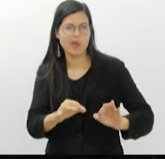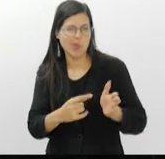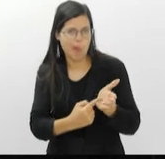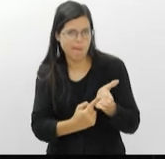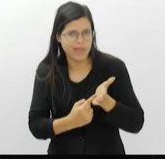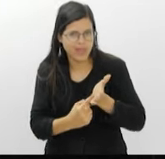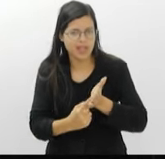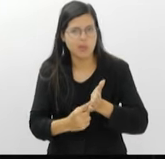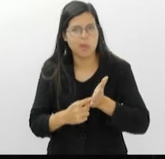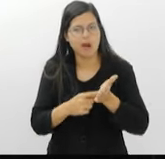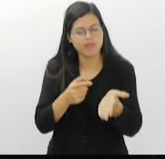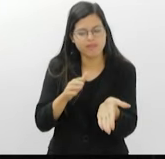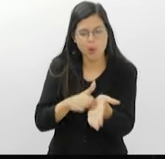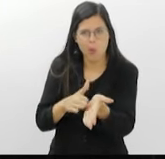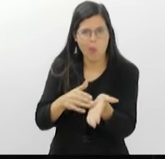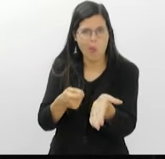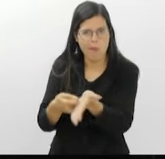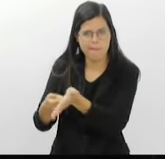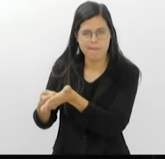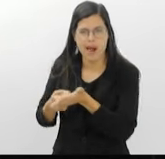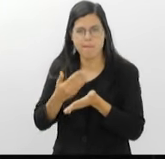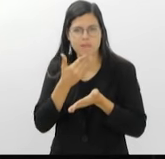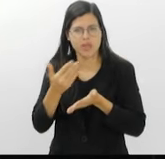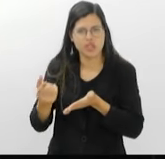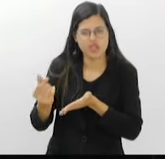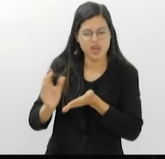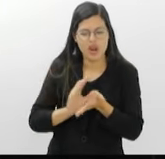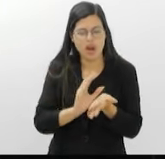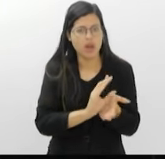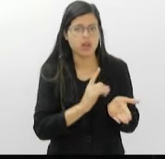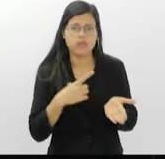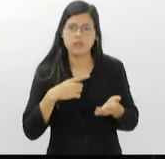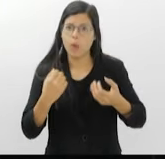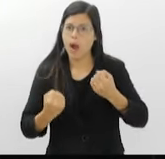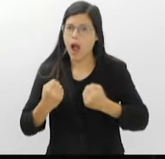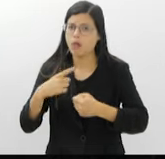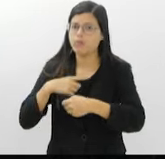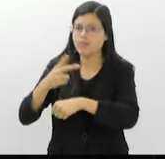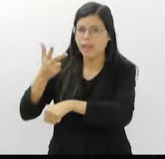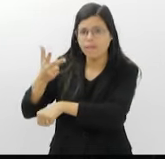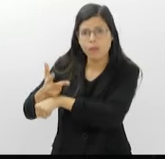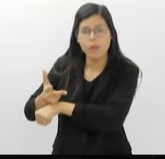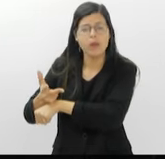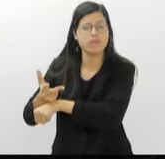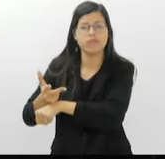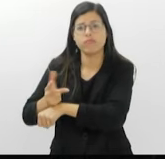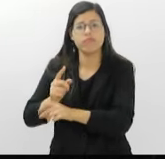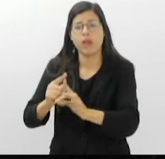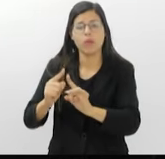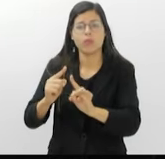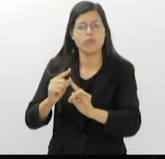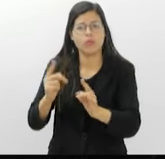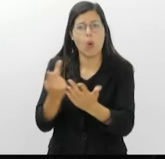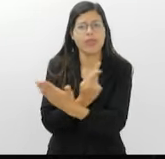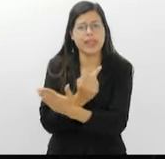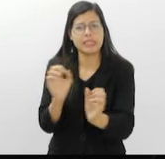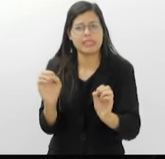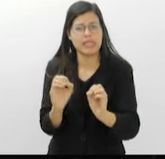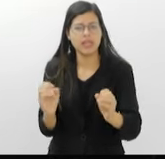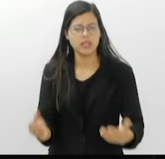cobrança. Já tem os carros, já tem filmagem, tem tudo e ninguém, nada acontece. Eu queria